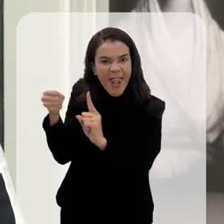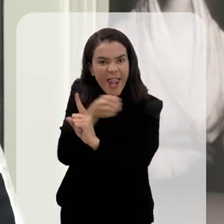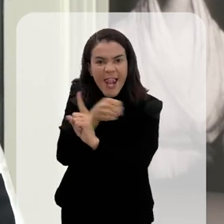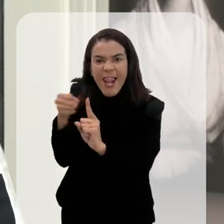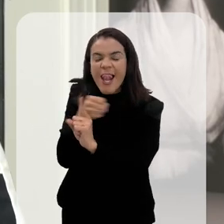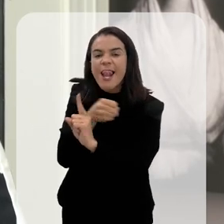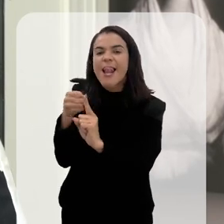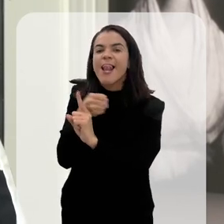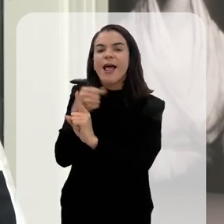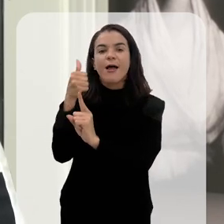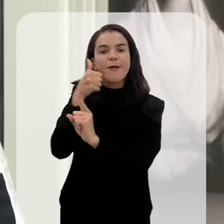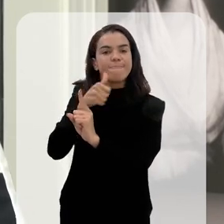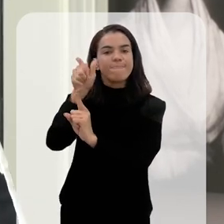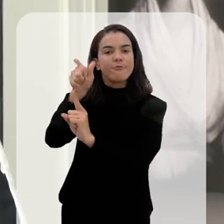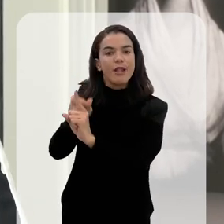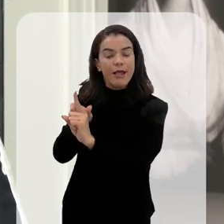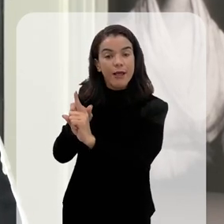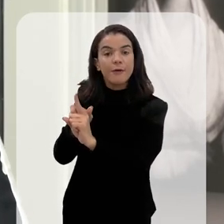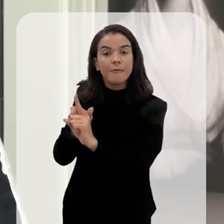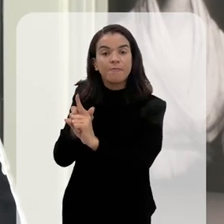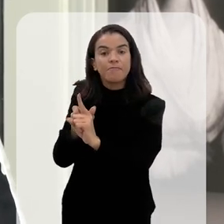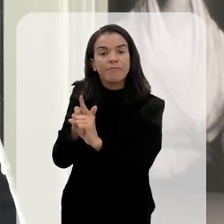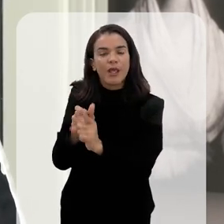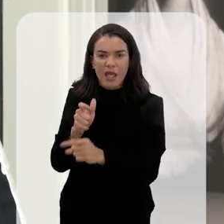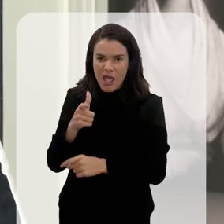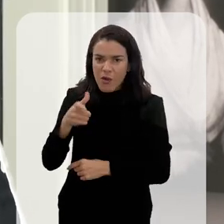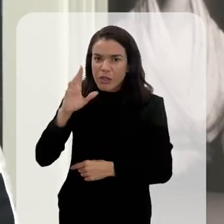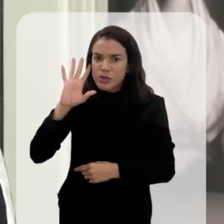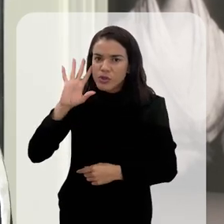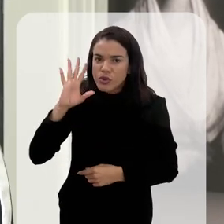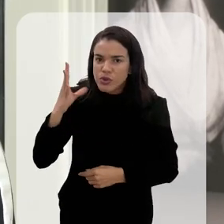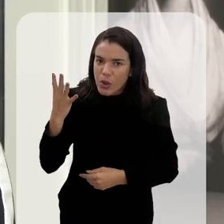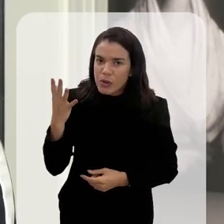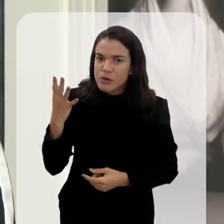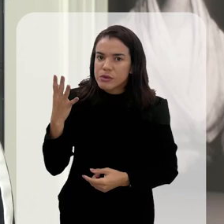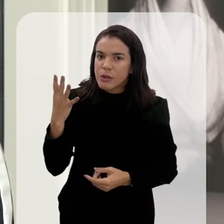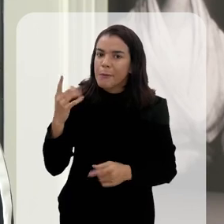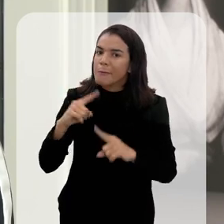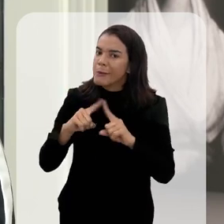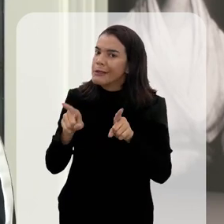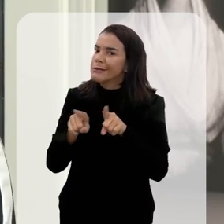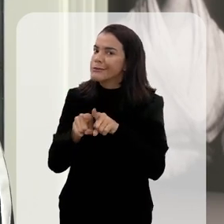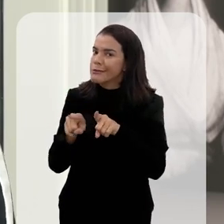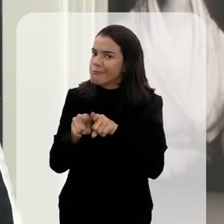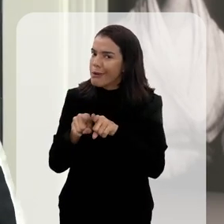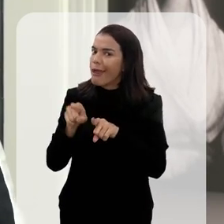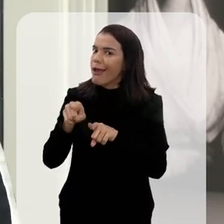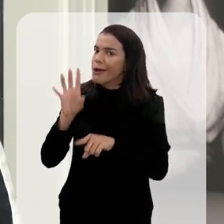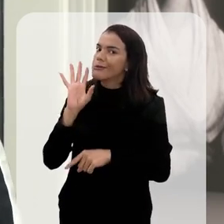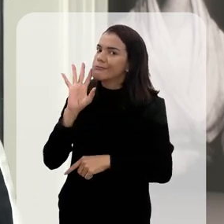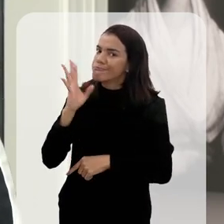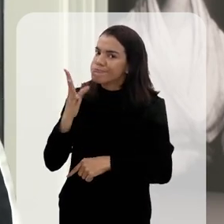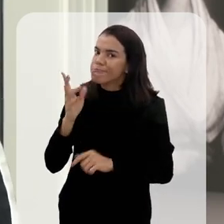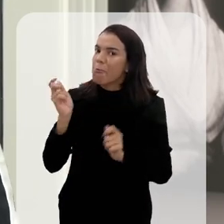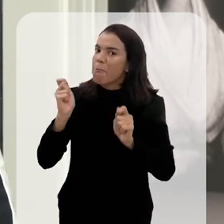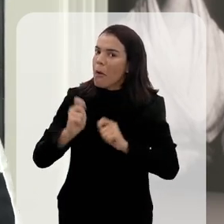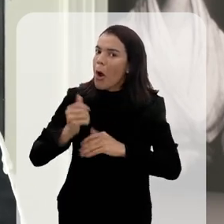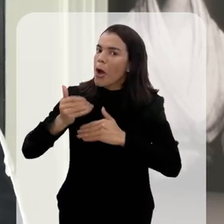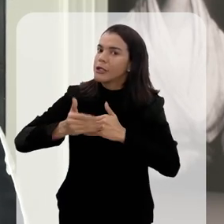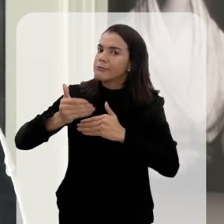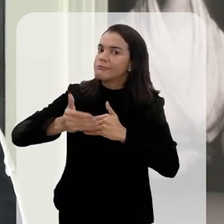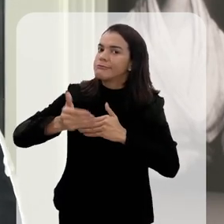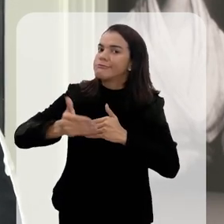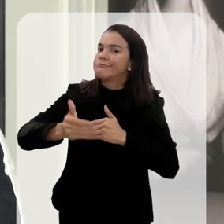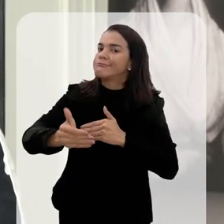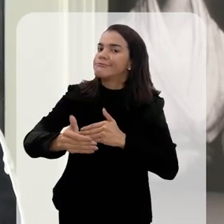né? Quer dizer, é uma solução, mas ela é uma solução que